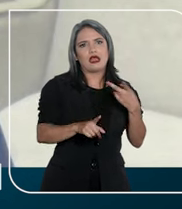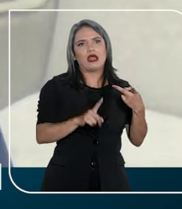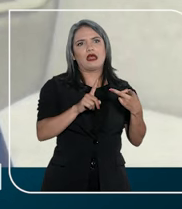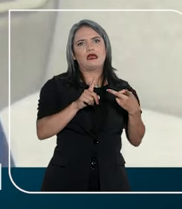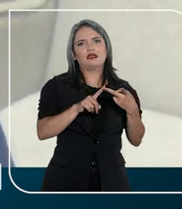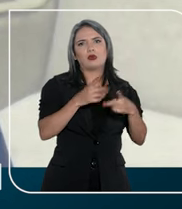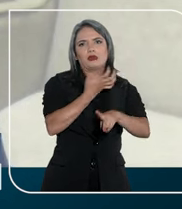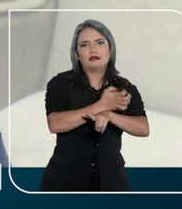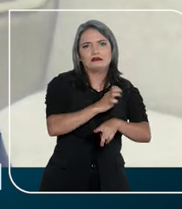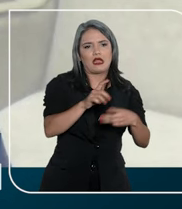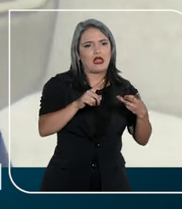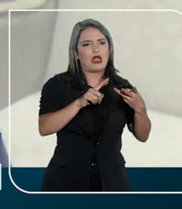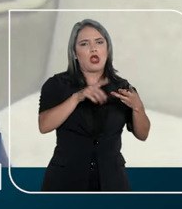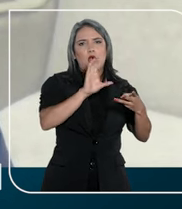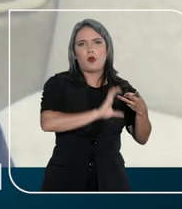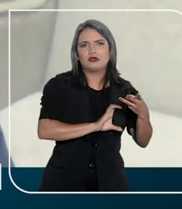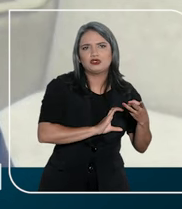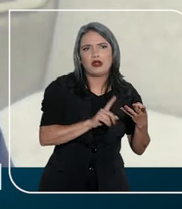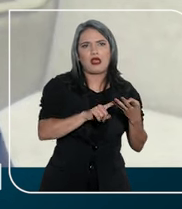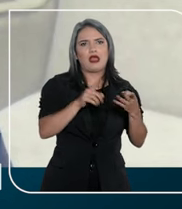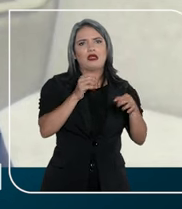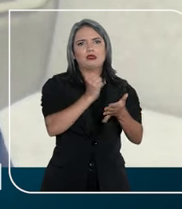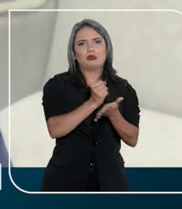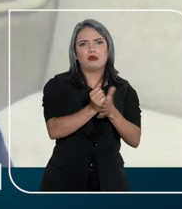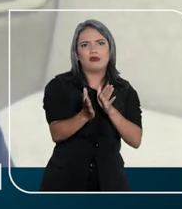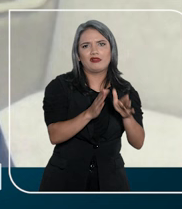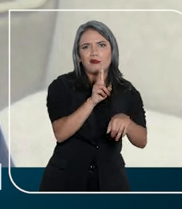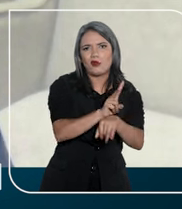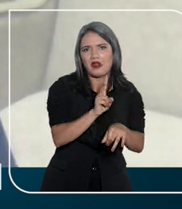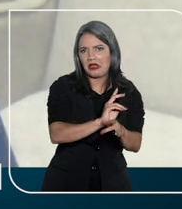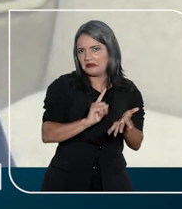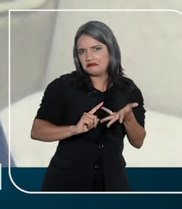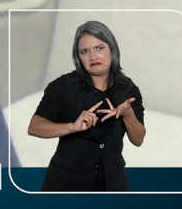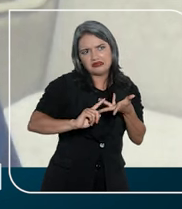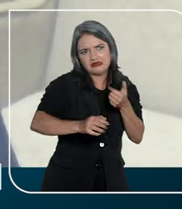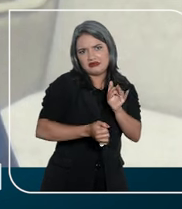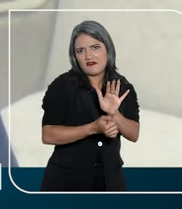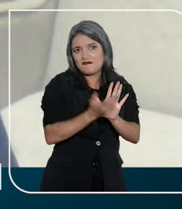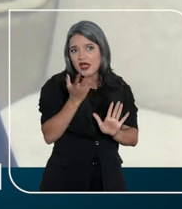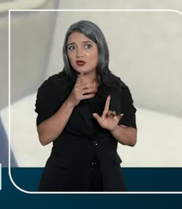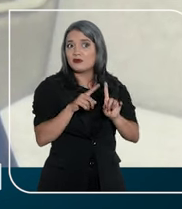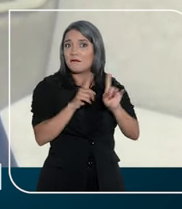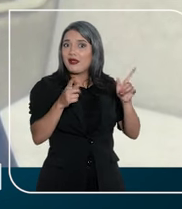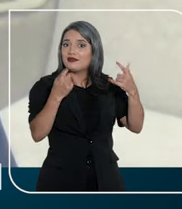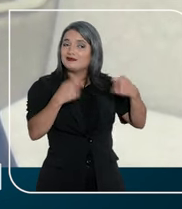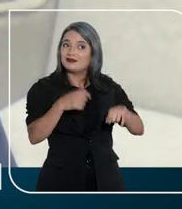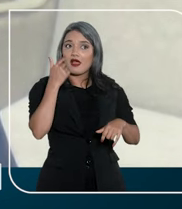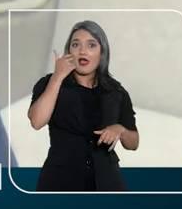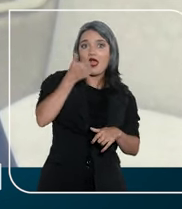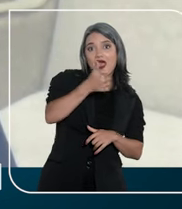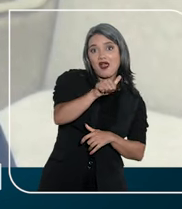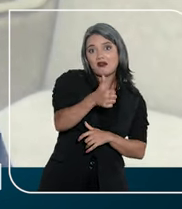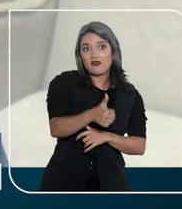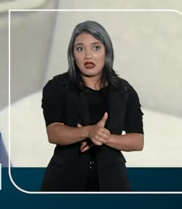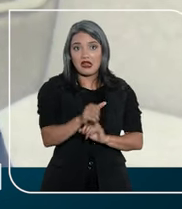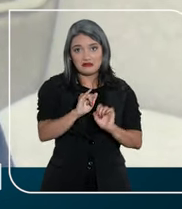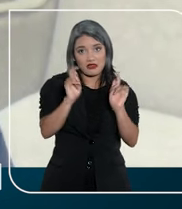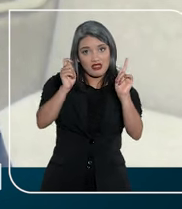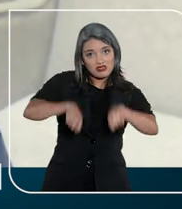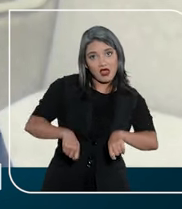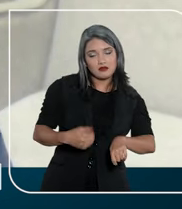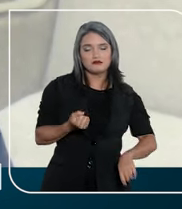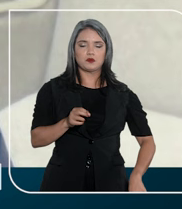precarizado, comissionado, temporário, são várias as figuras que em algumas situações poderão sim ser utilizadas, em